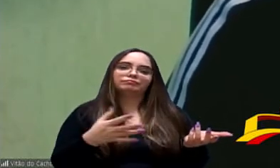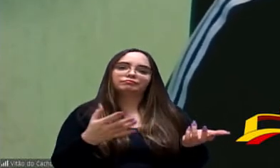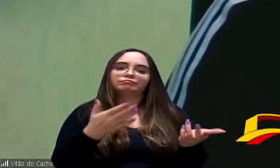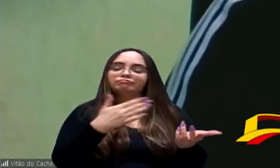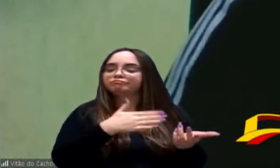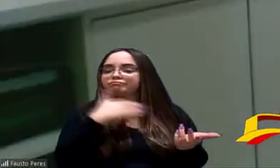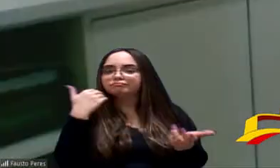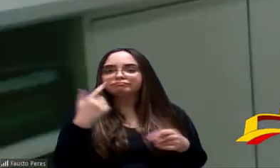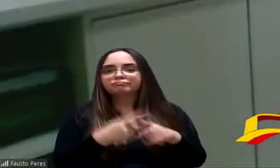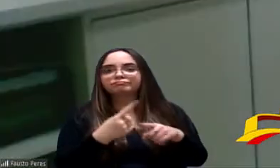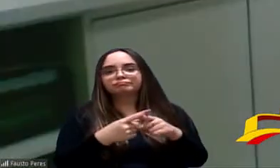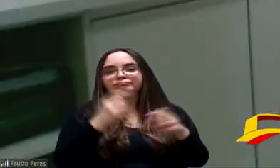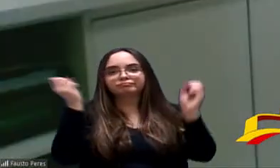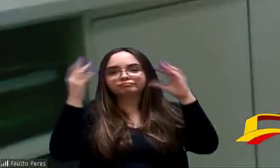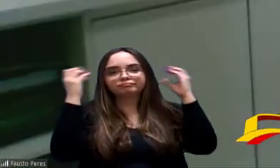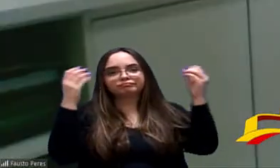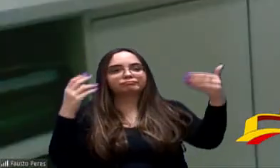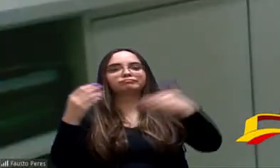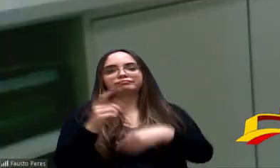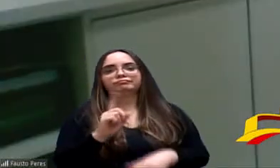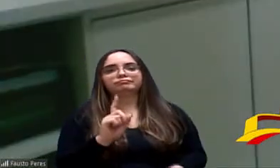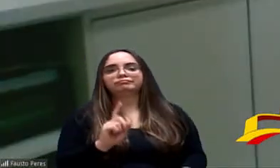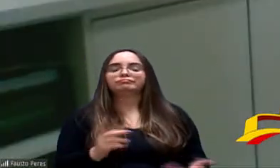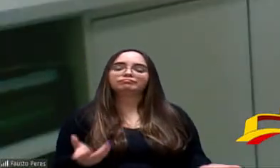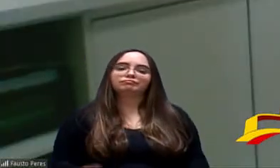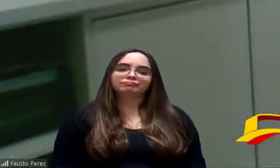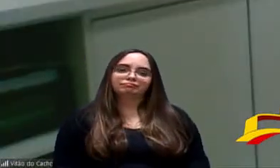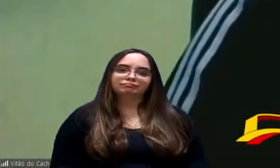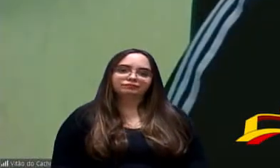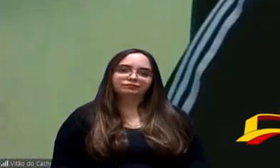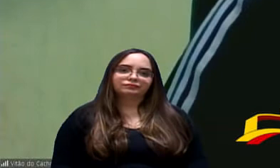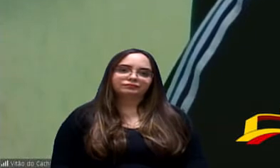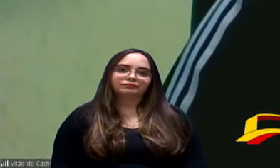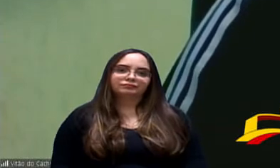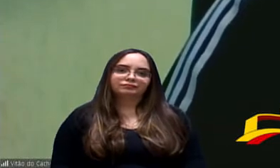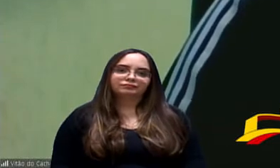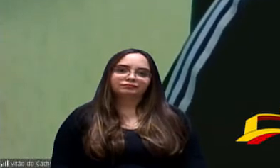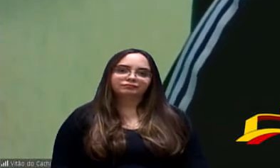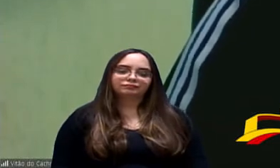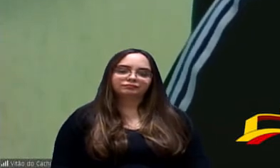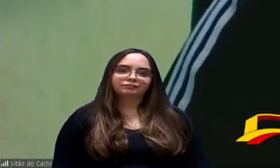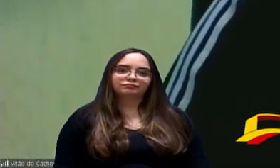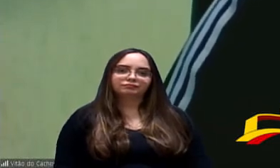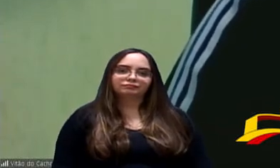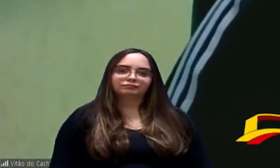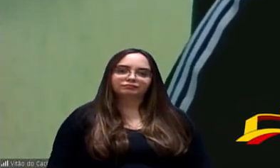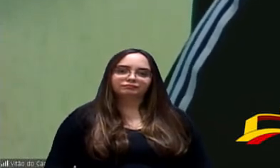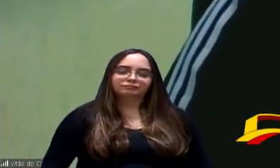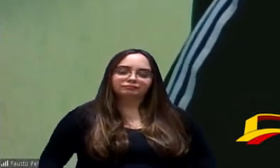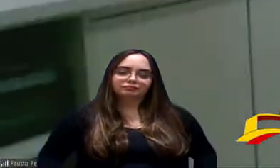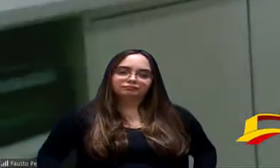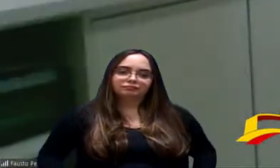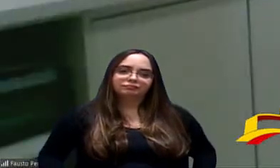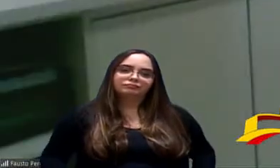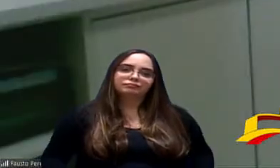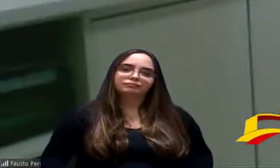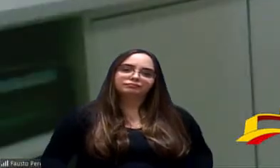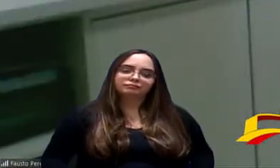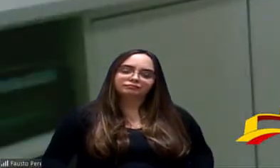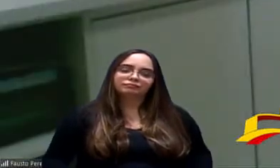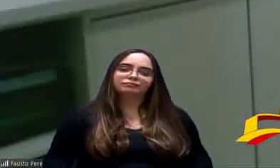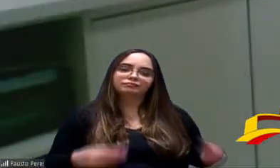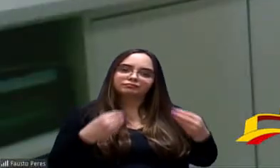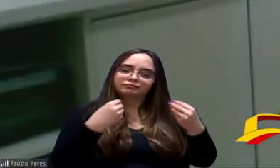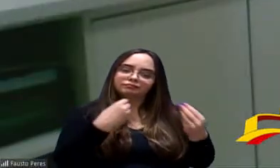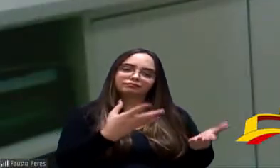asfalto. Absurdo. E na hora de votar, essa mãe às vezes vai na chuva votar na gente. É verdade. Entendeu, tem que respeitar, Paulo? E dar dignidade para esse